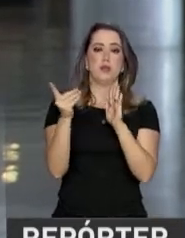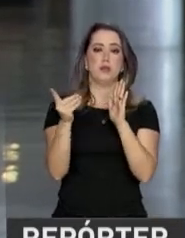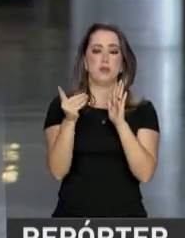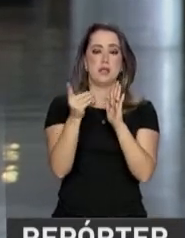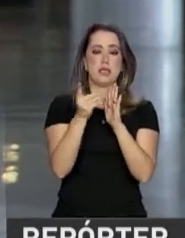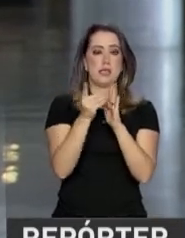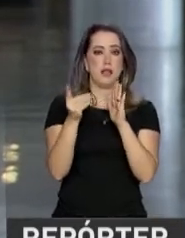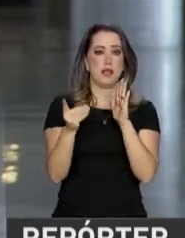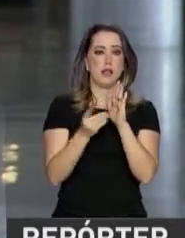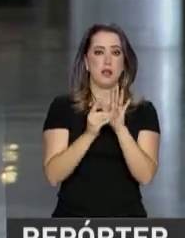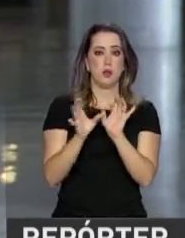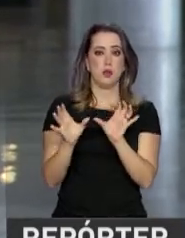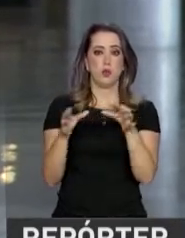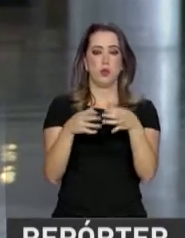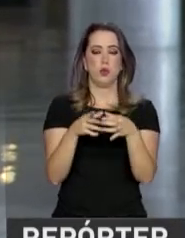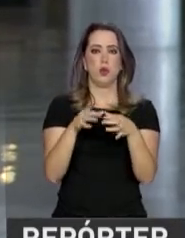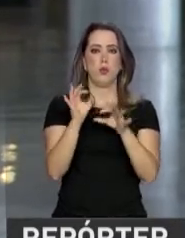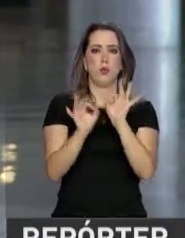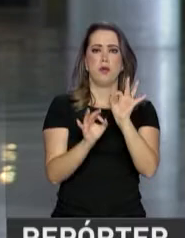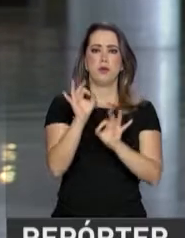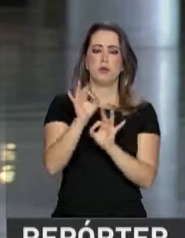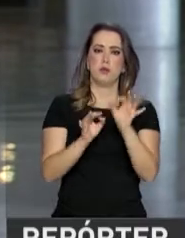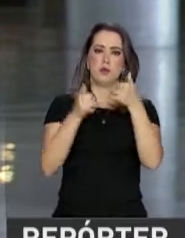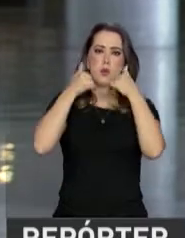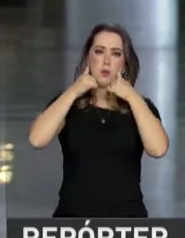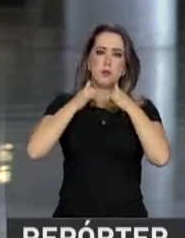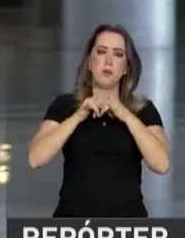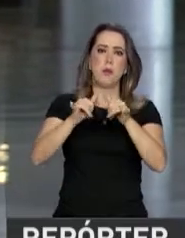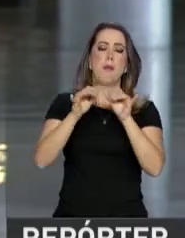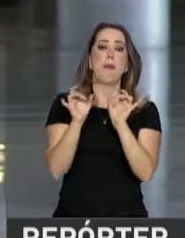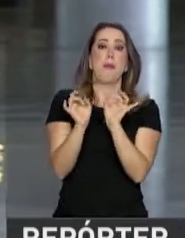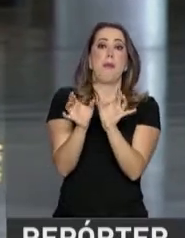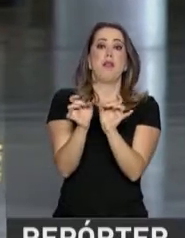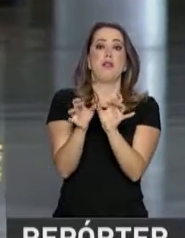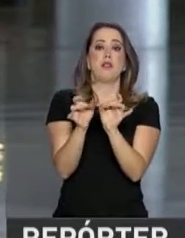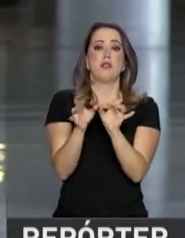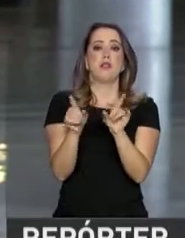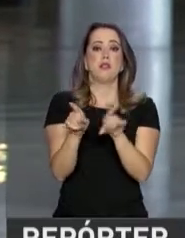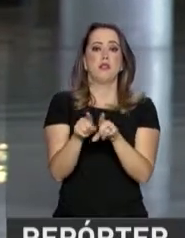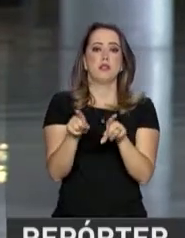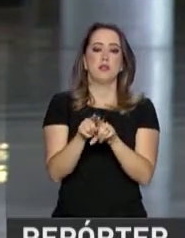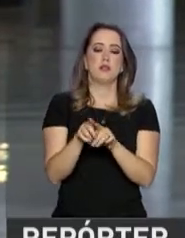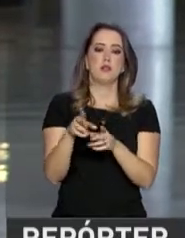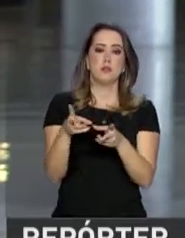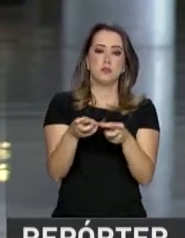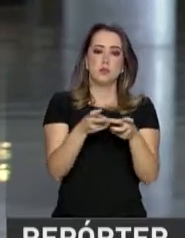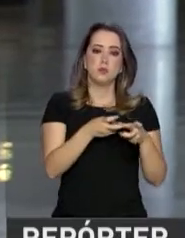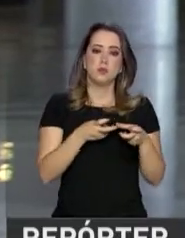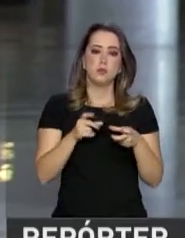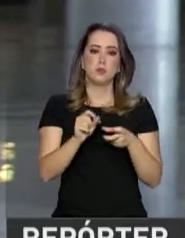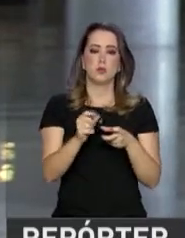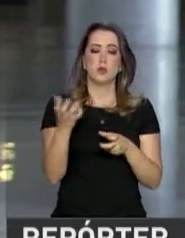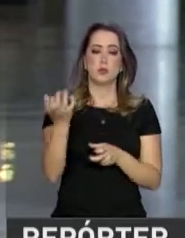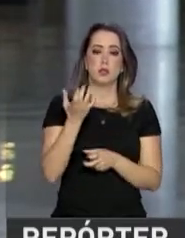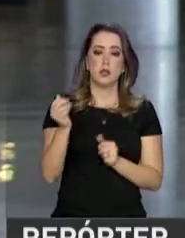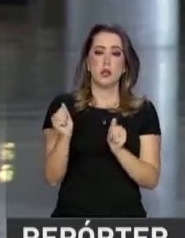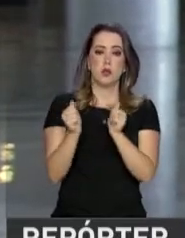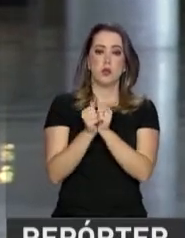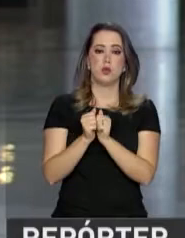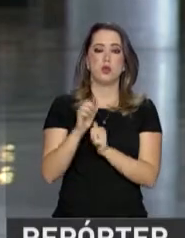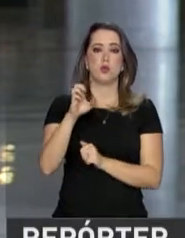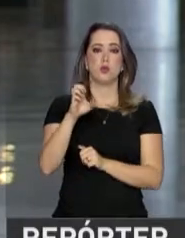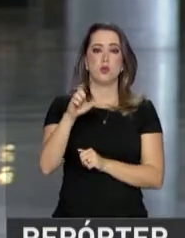que inclui a eletrobrás do plano de desestatização é também prevê que a eletrobrás